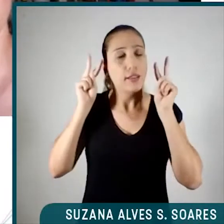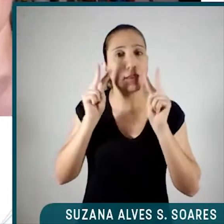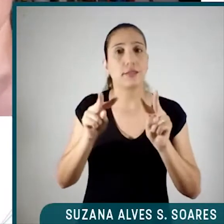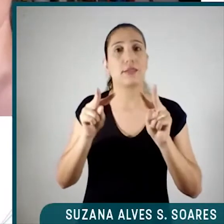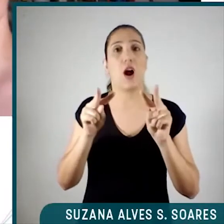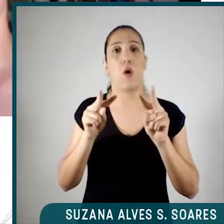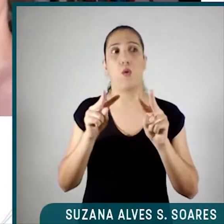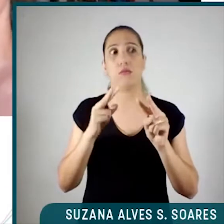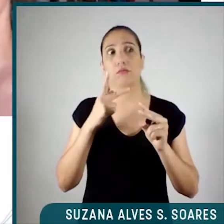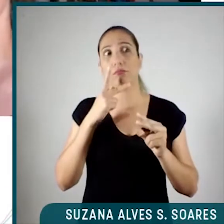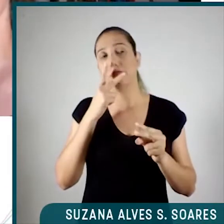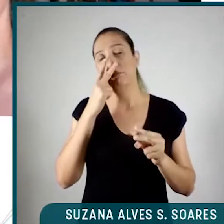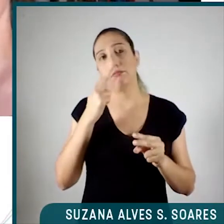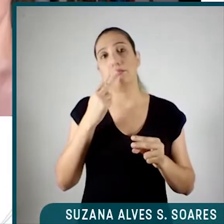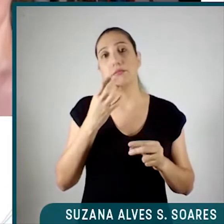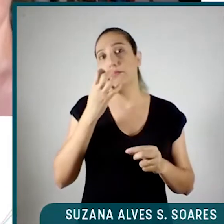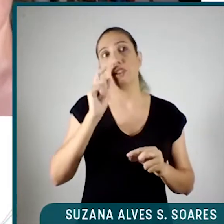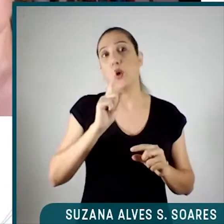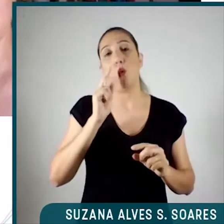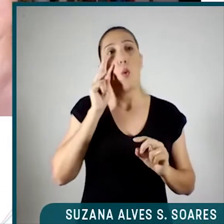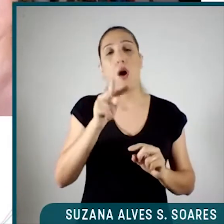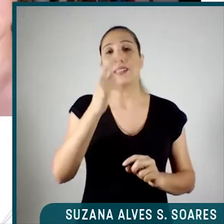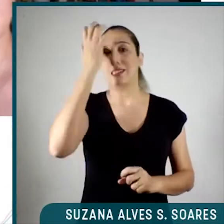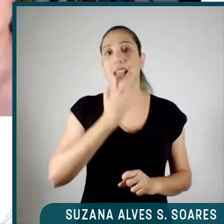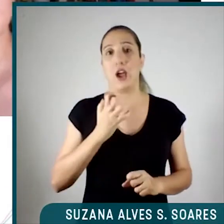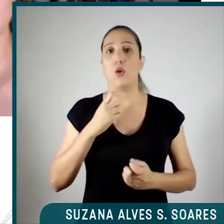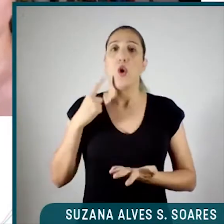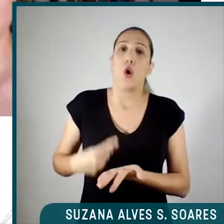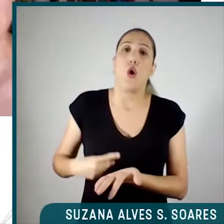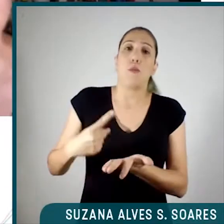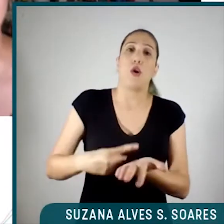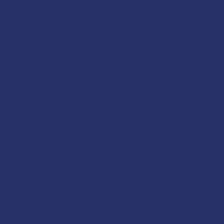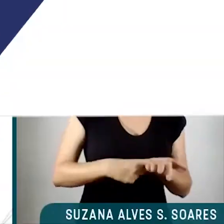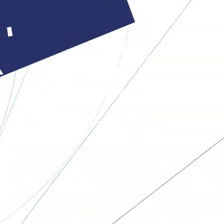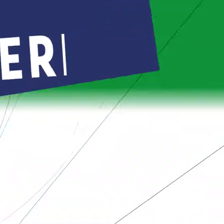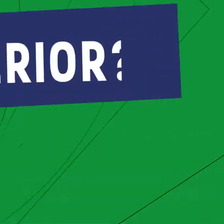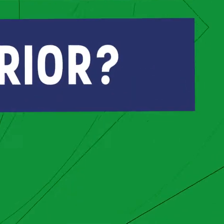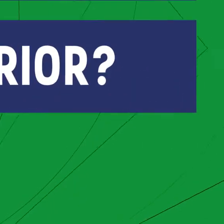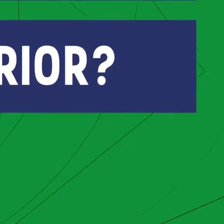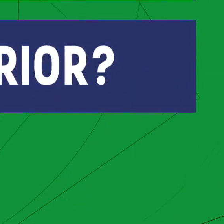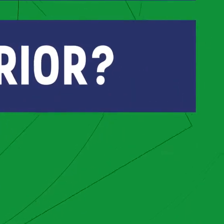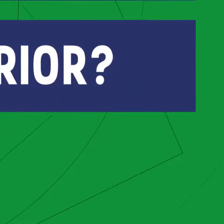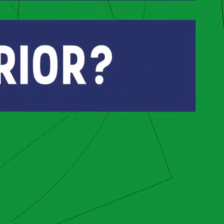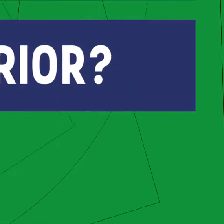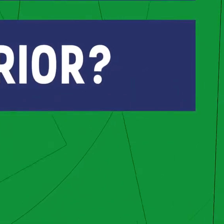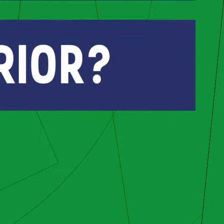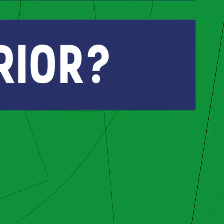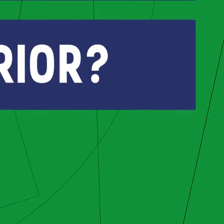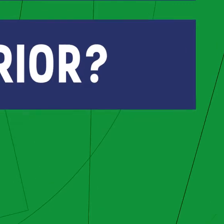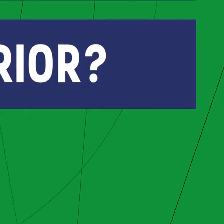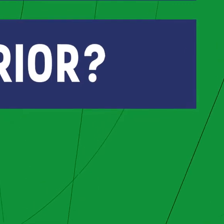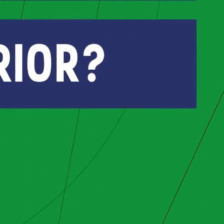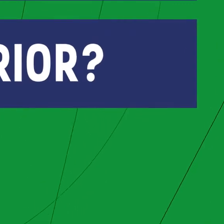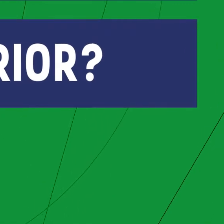a sério os seus compromissos ambientais em relação ao clima.